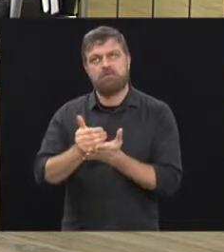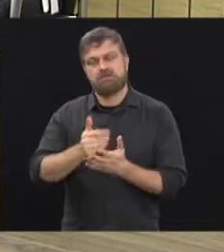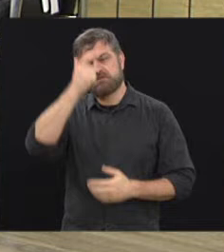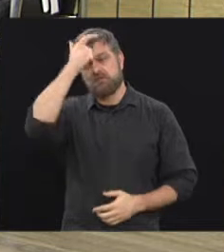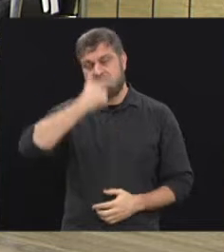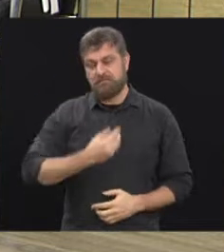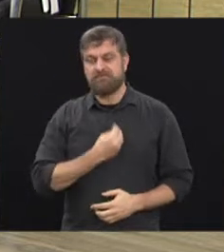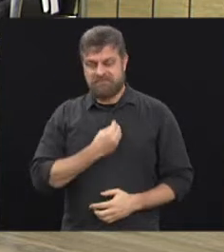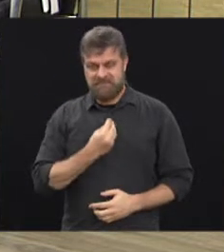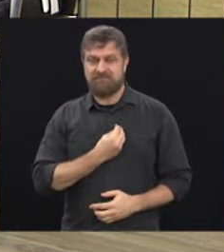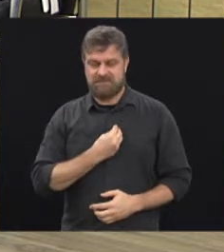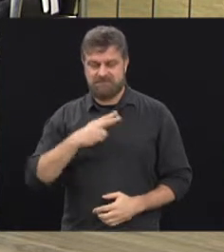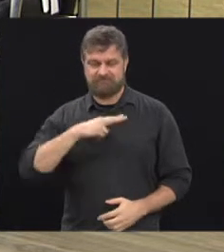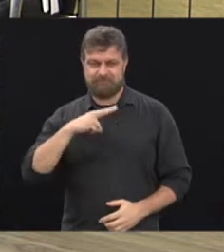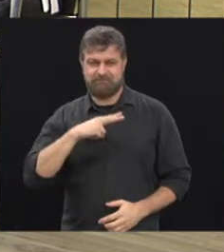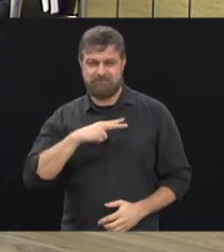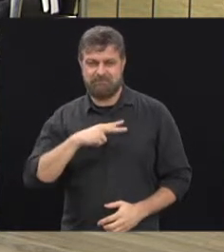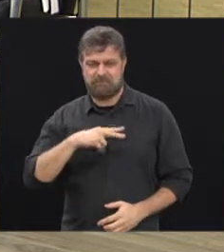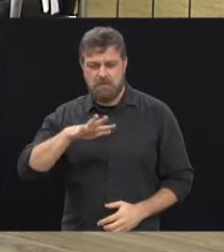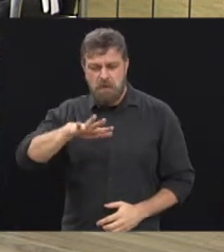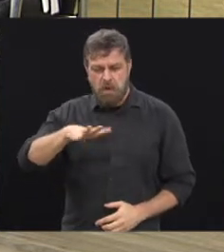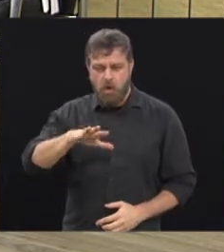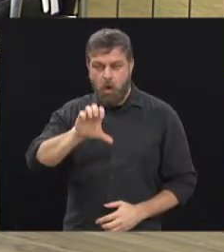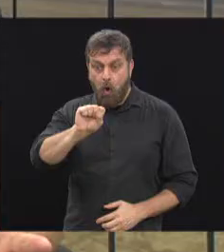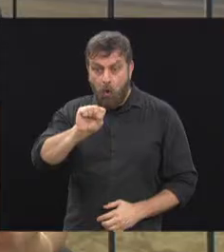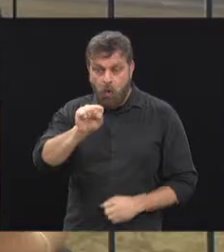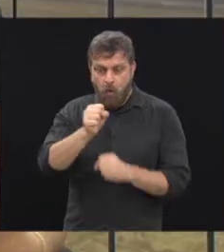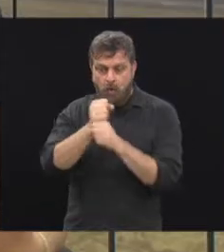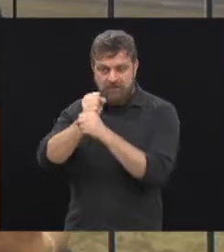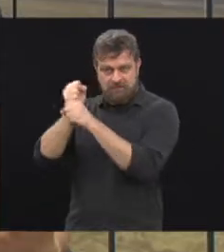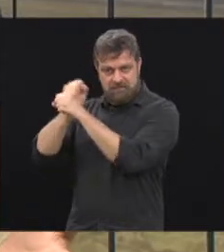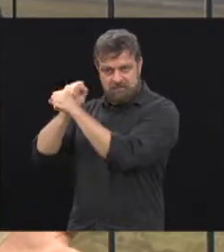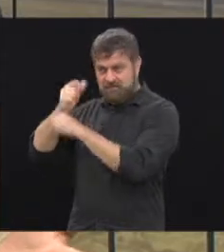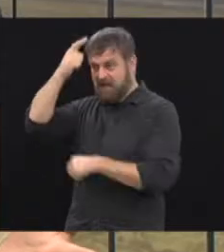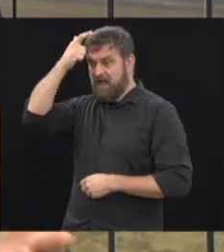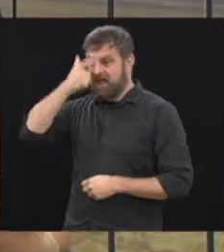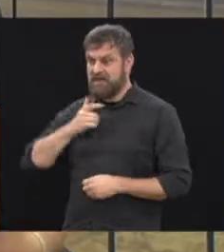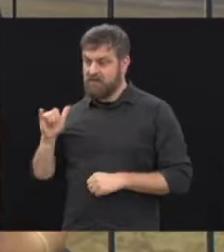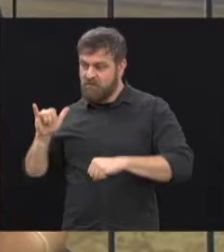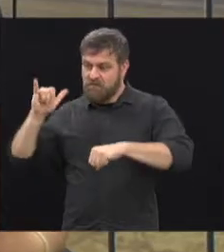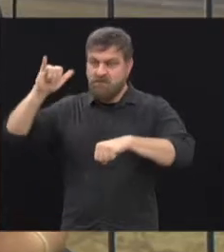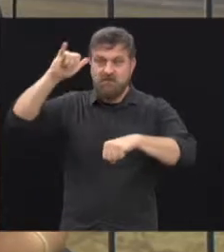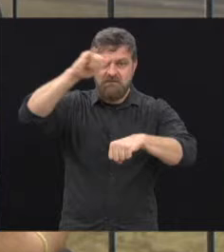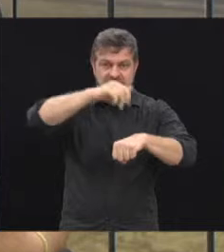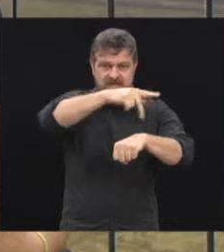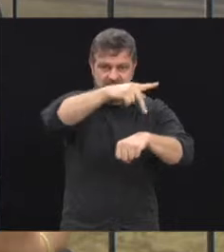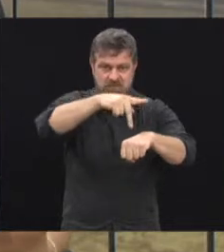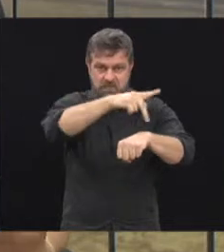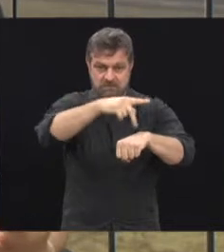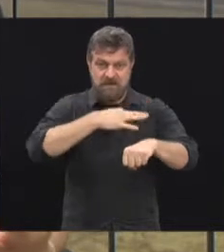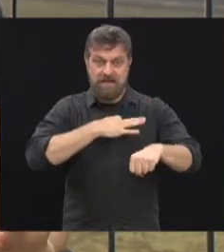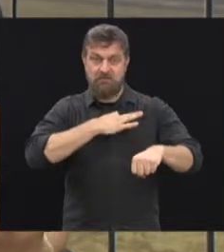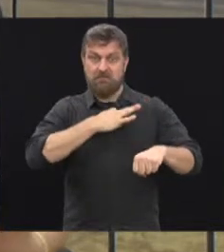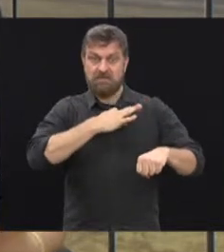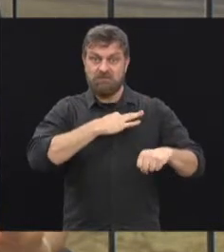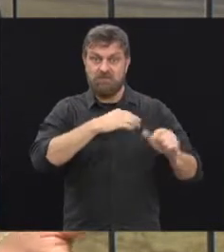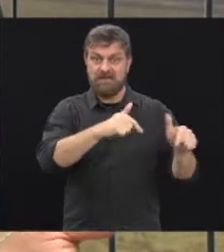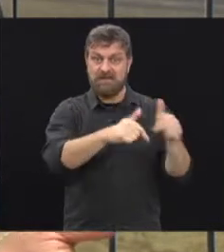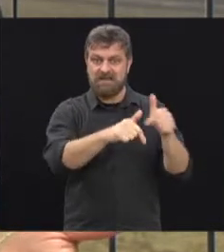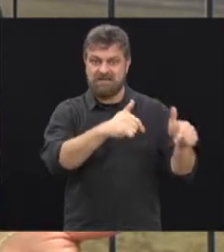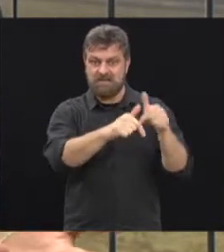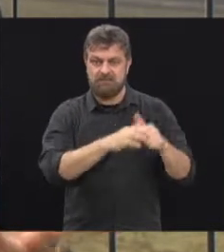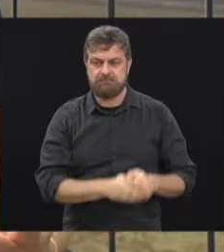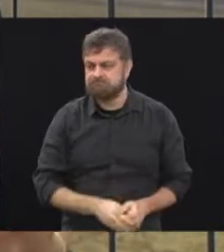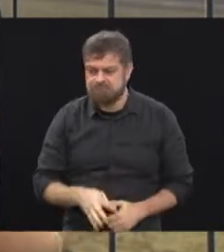a minha história de vida. Há mais ou menos uns 8 anos atrás, eu fiz volunturismo e na época era muito